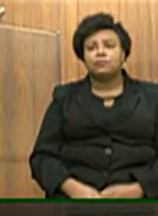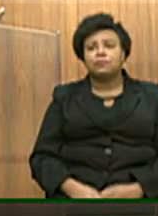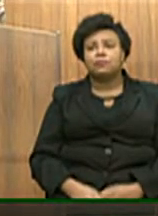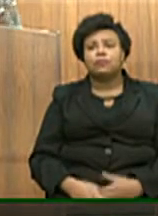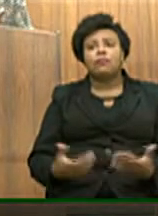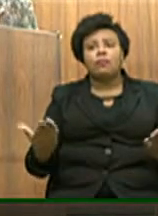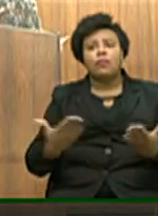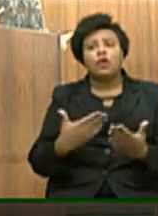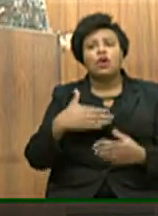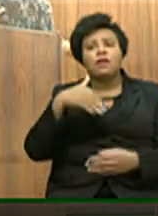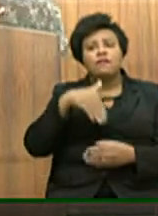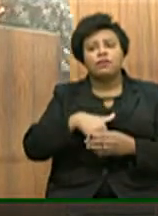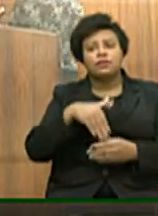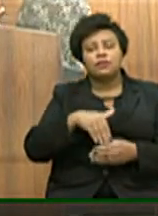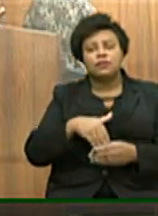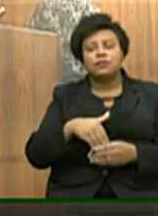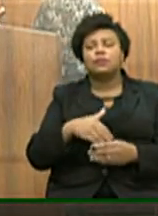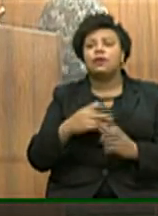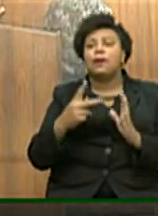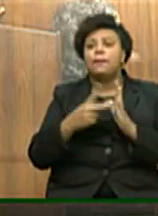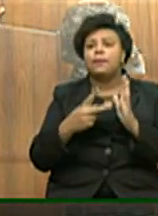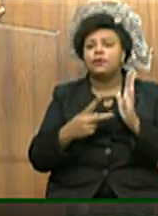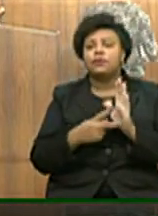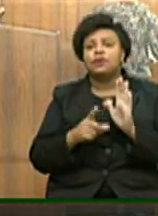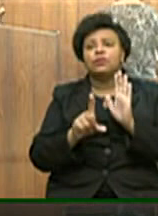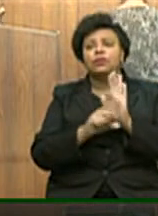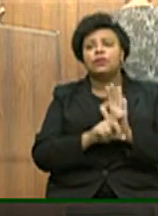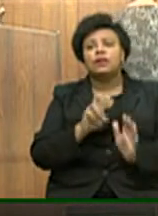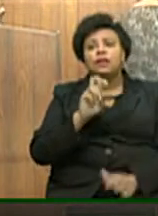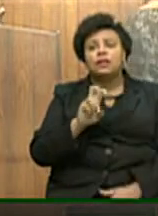Na ordem do dia, projeto de lei